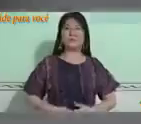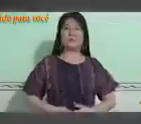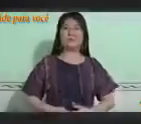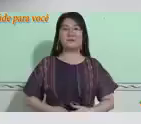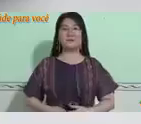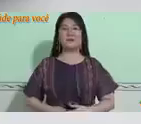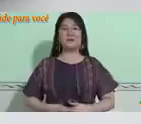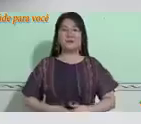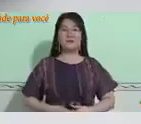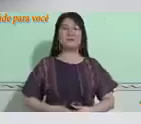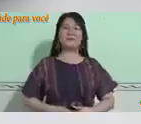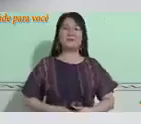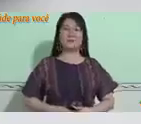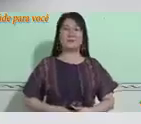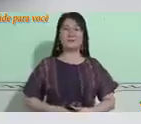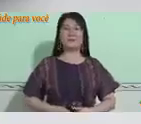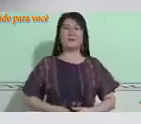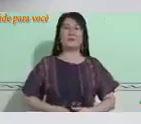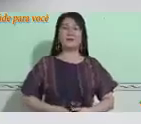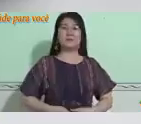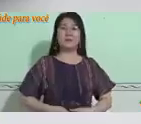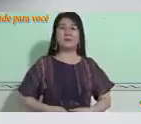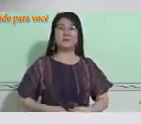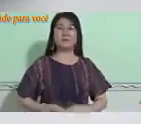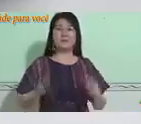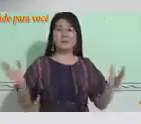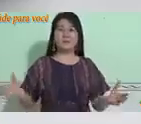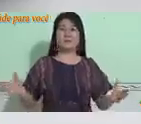Entenda como é feito o tratamento para ascaridíase.